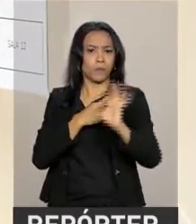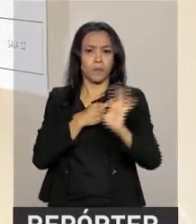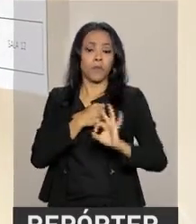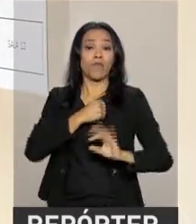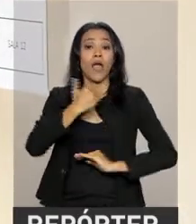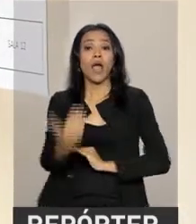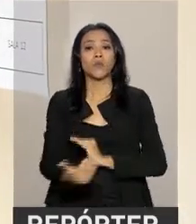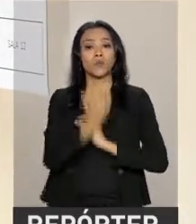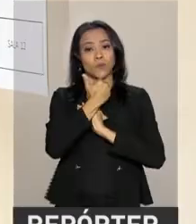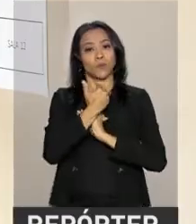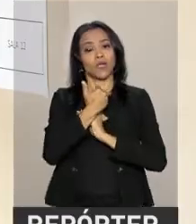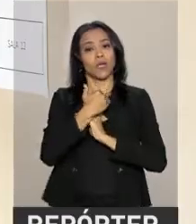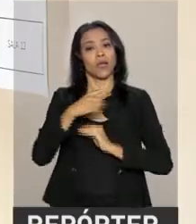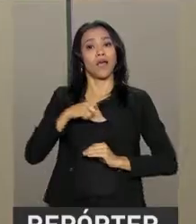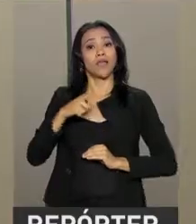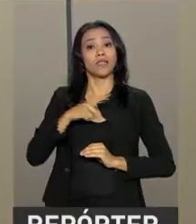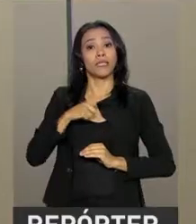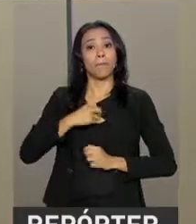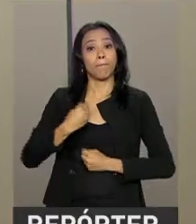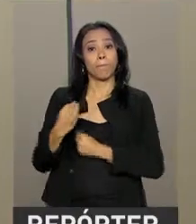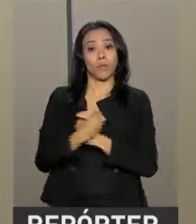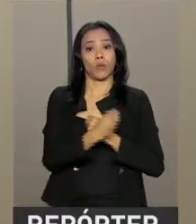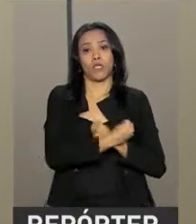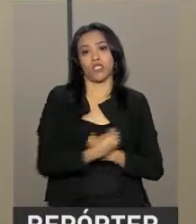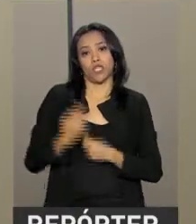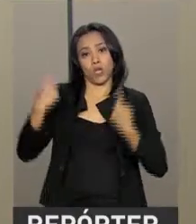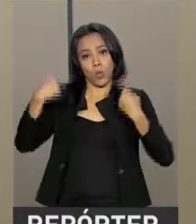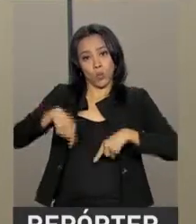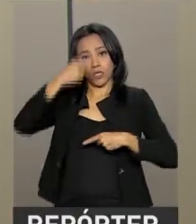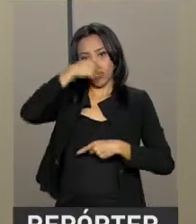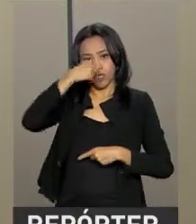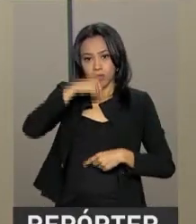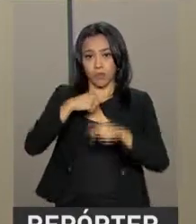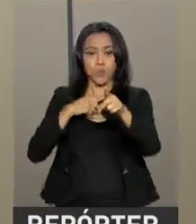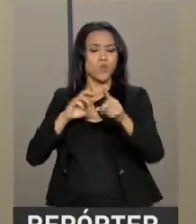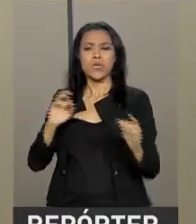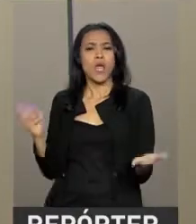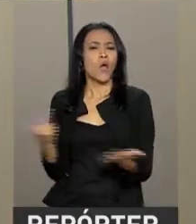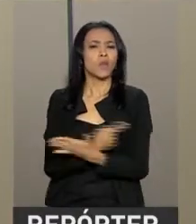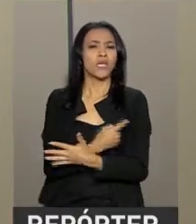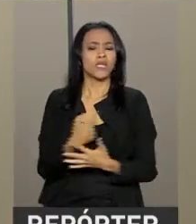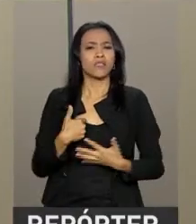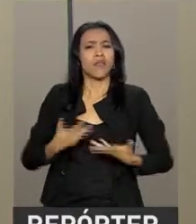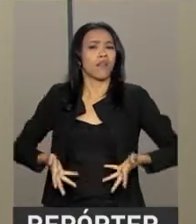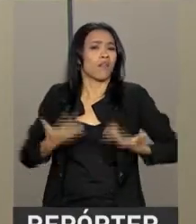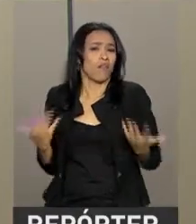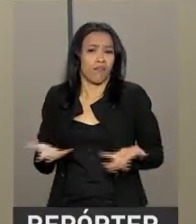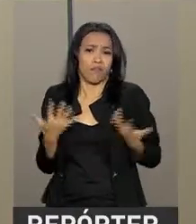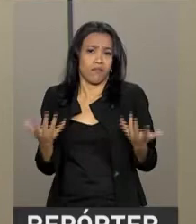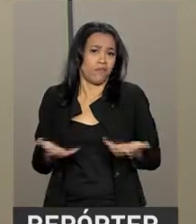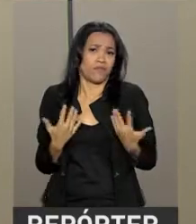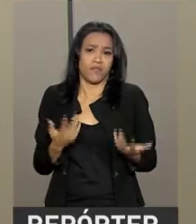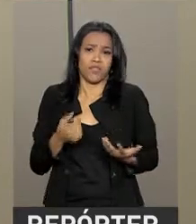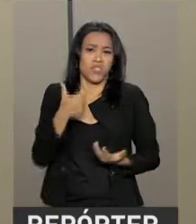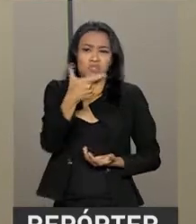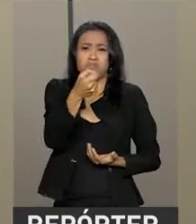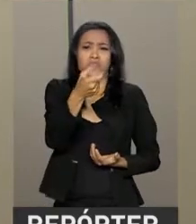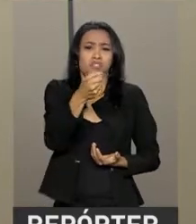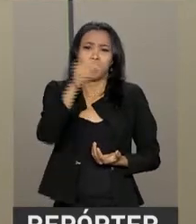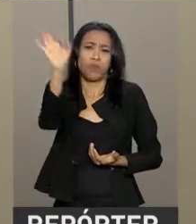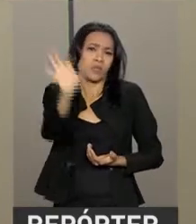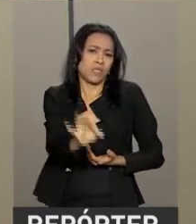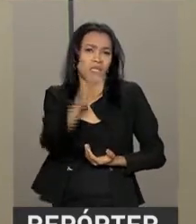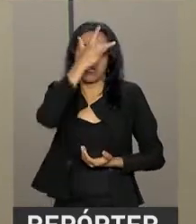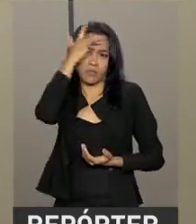pessoas produzir anticorpos as reações que ela ela pode dar são ações muito leve aí em torno de 20% das pessoas